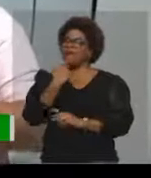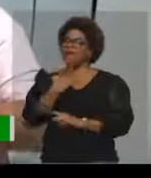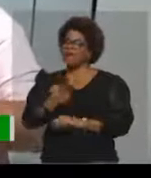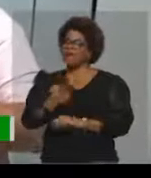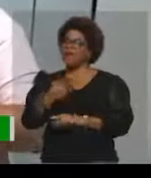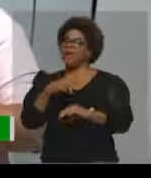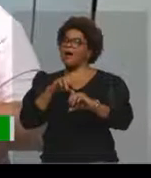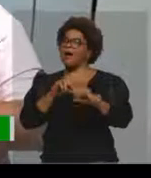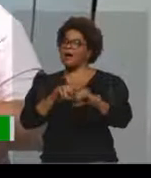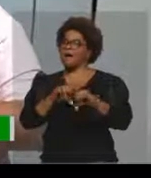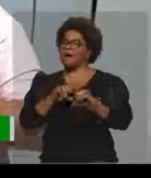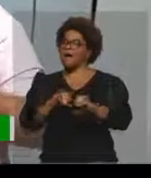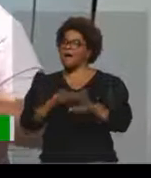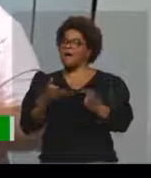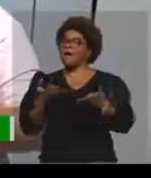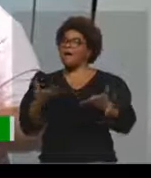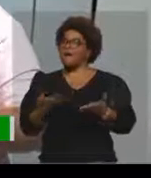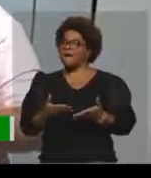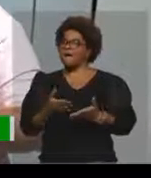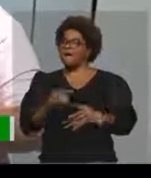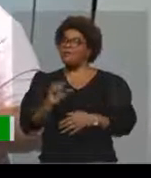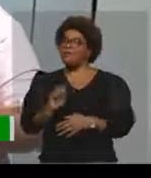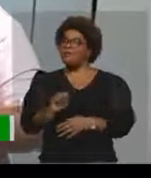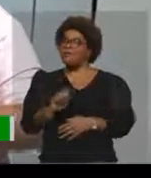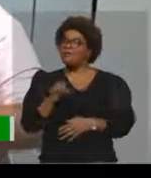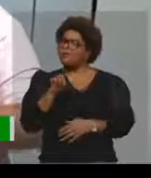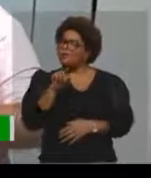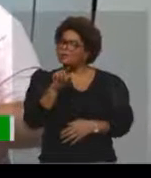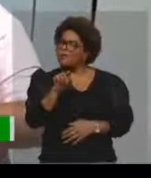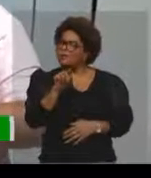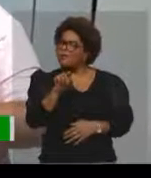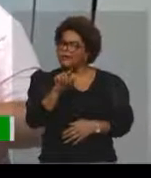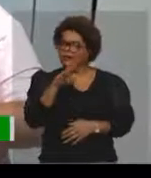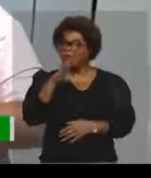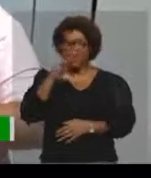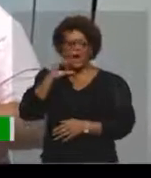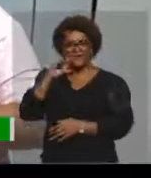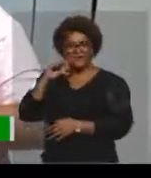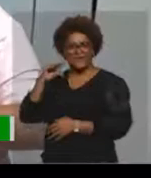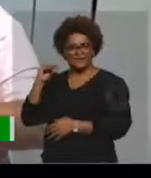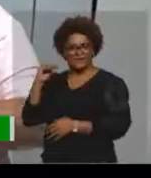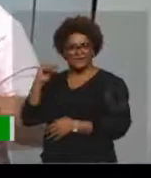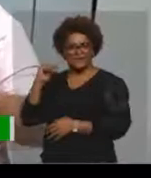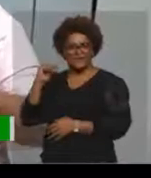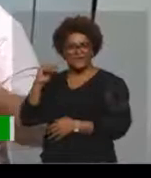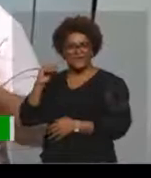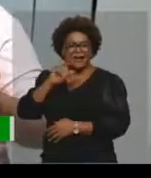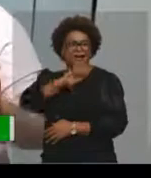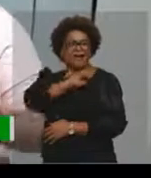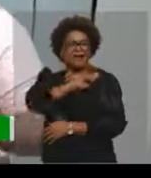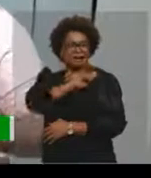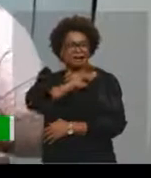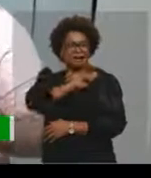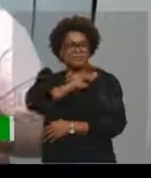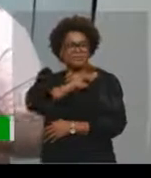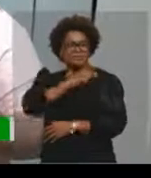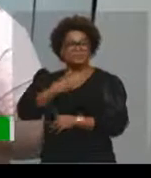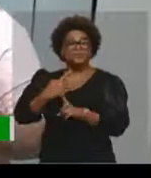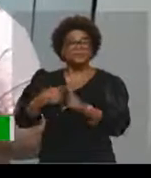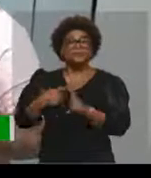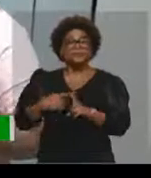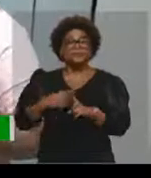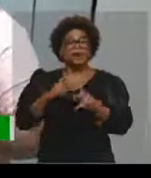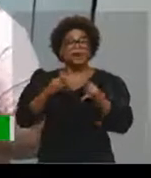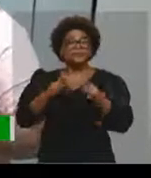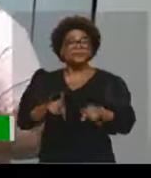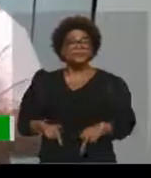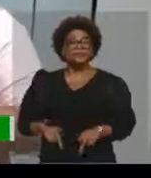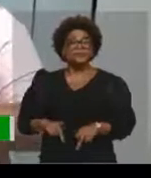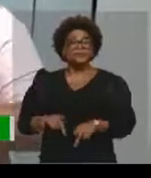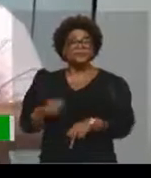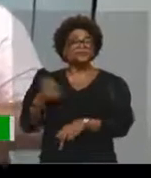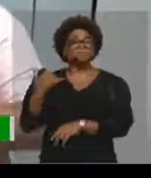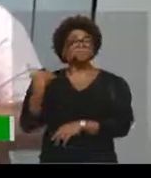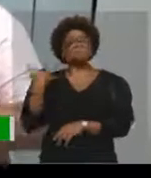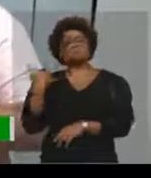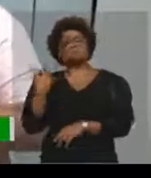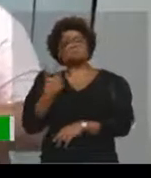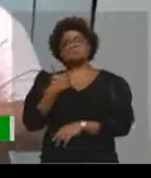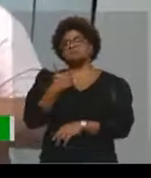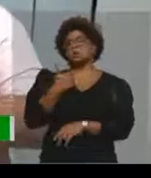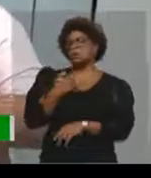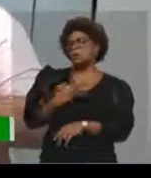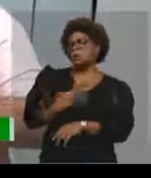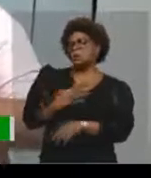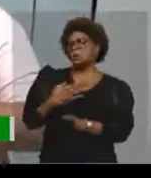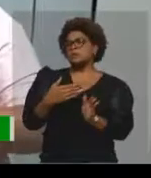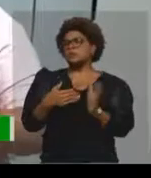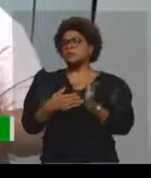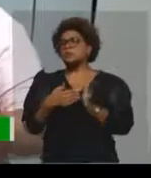também, inclusive, com você adolescente, porque o público entre 14 e 17 anos é um